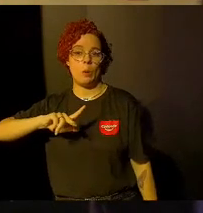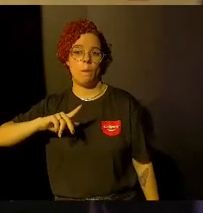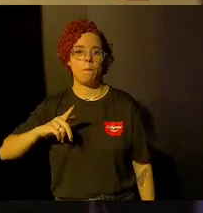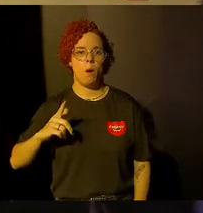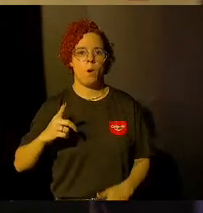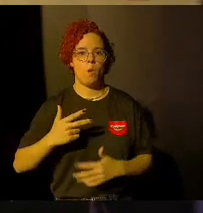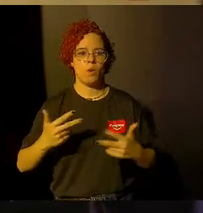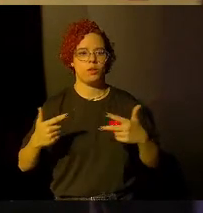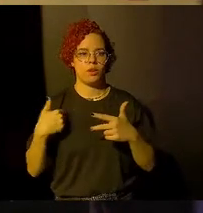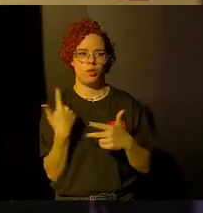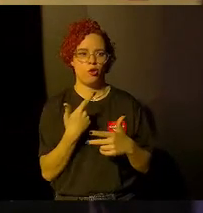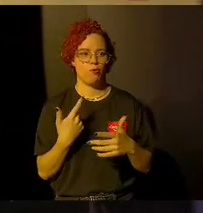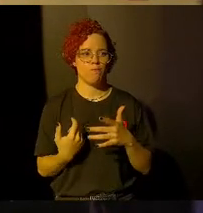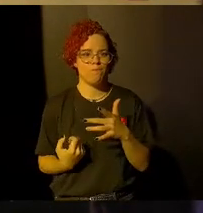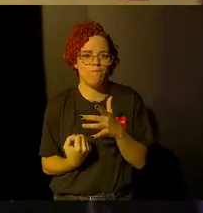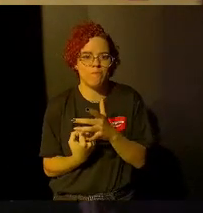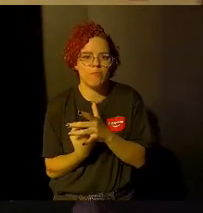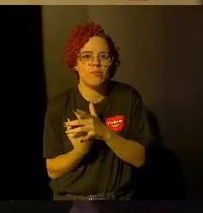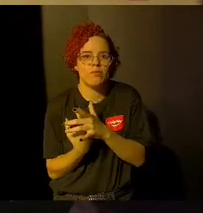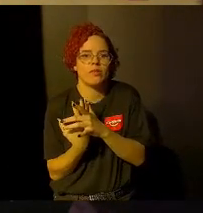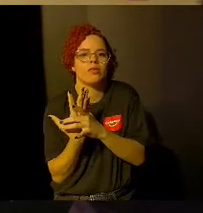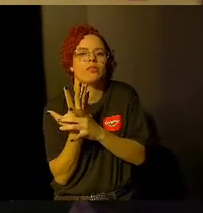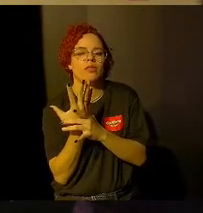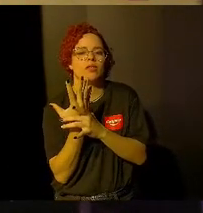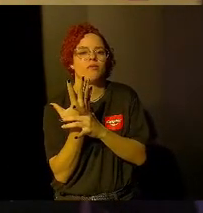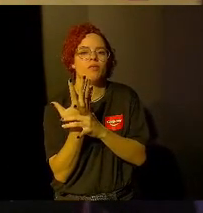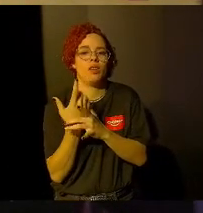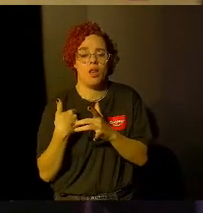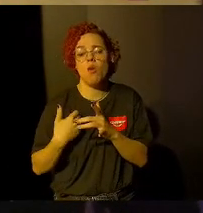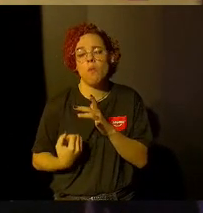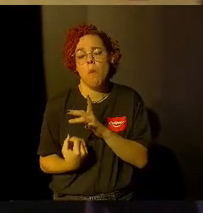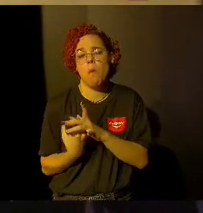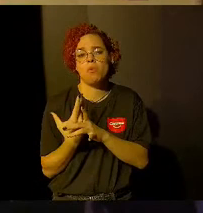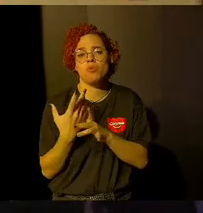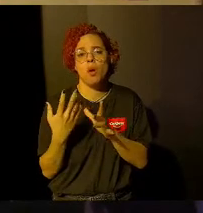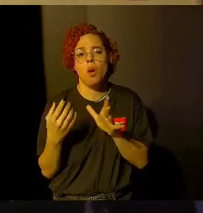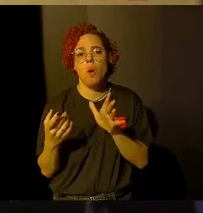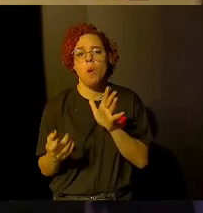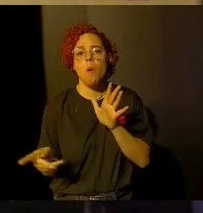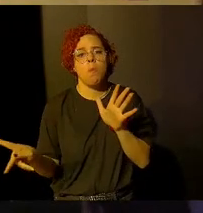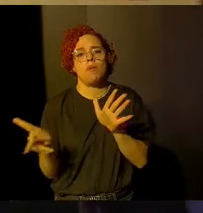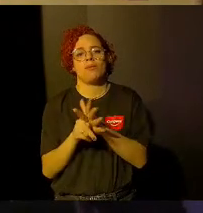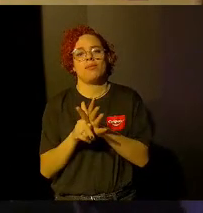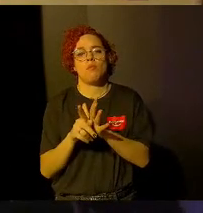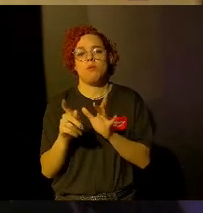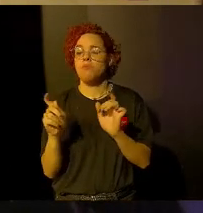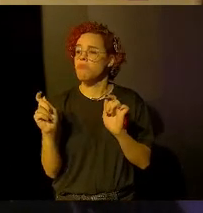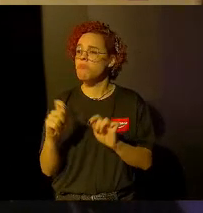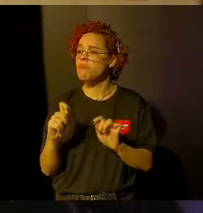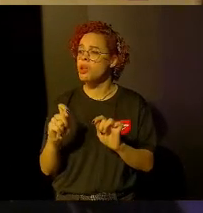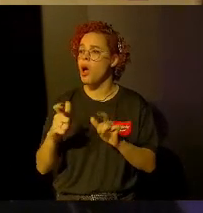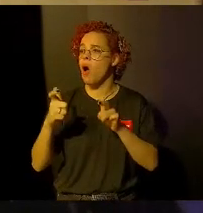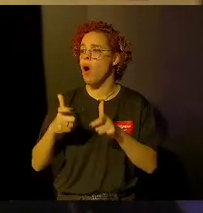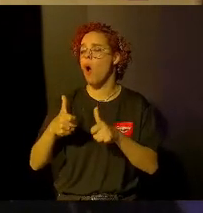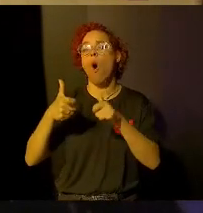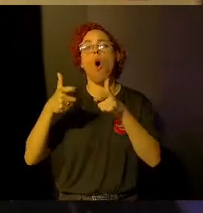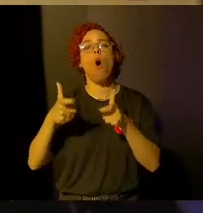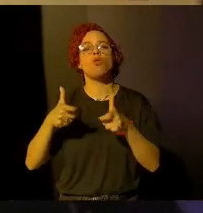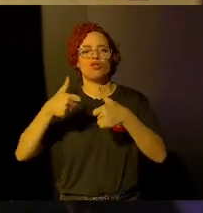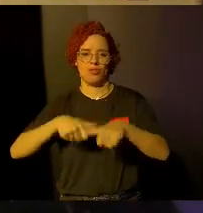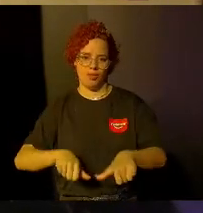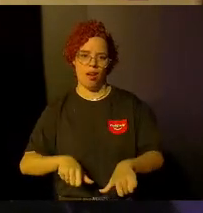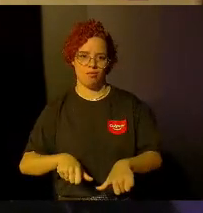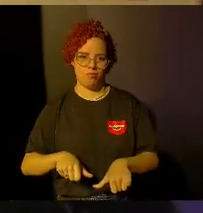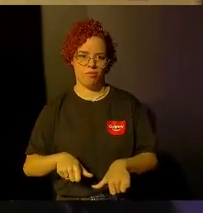construir e às vezes você construir o seu pertencimento dentro das possibilidades Onde você tá é bonito